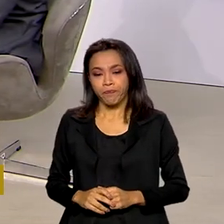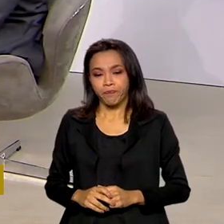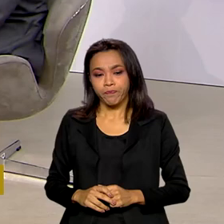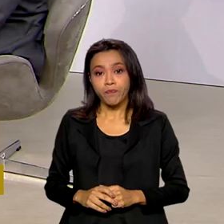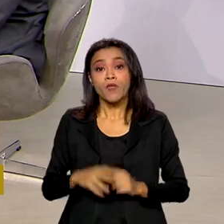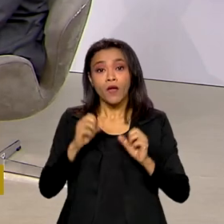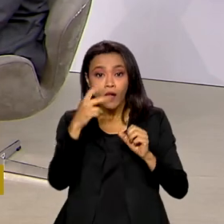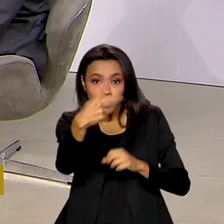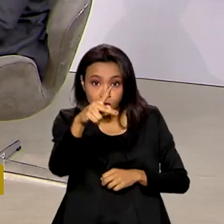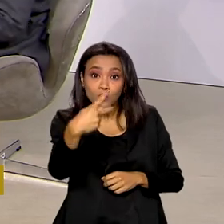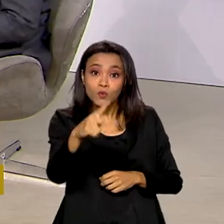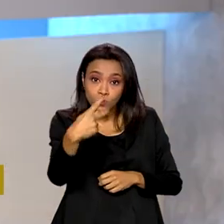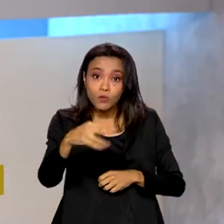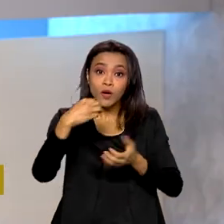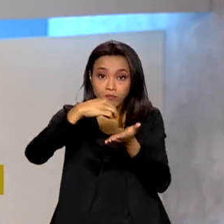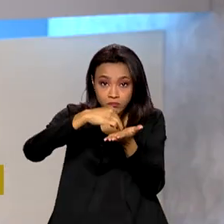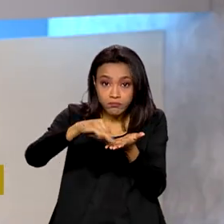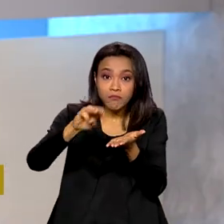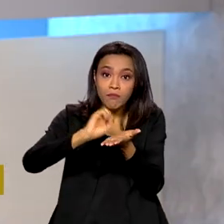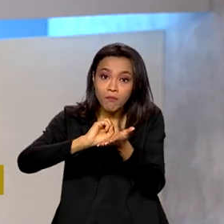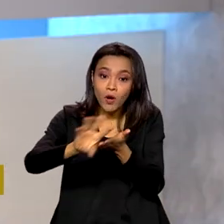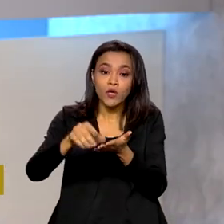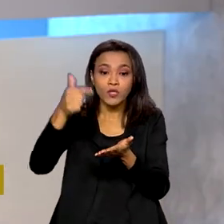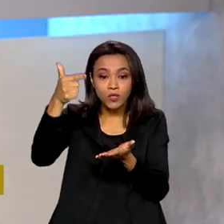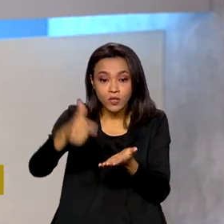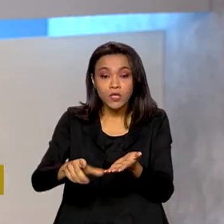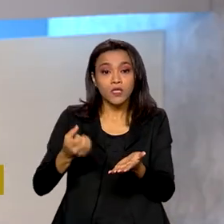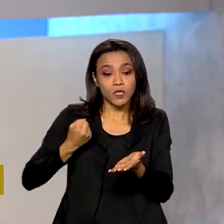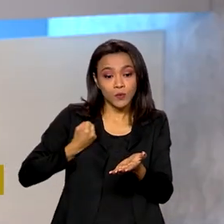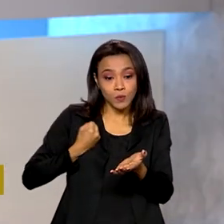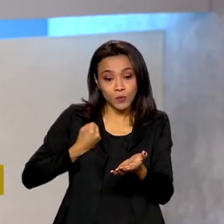Pode mandar a sua também. Vou relembrar o telefone,